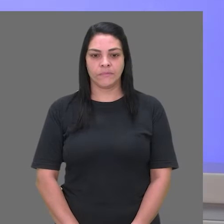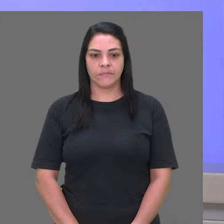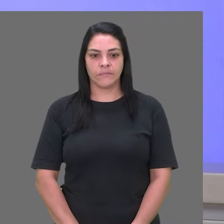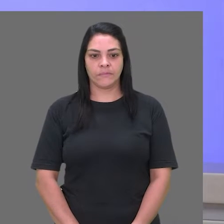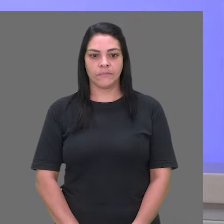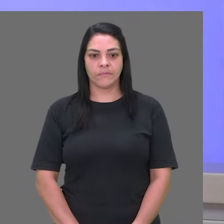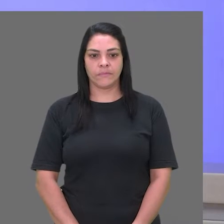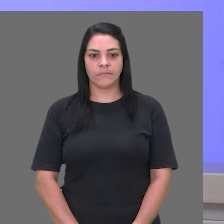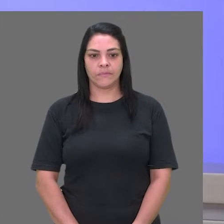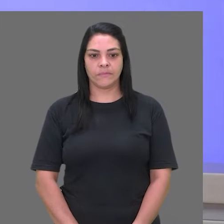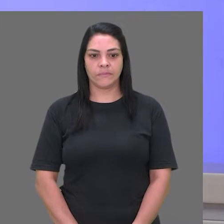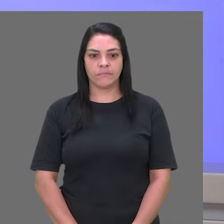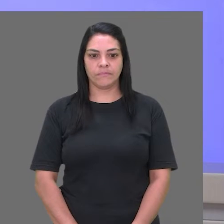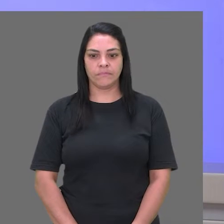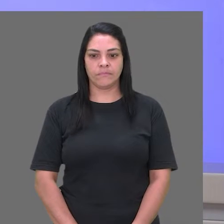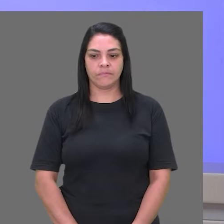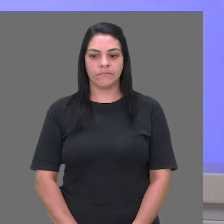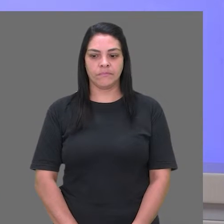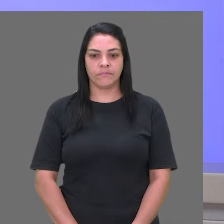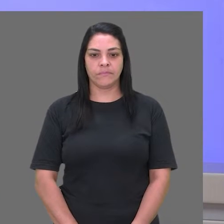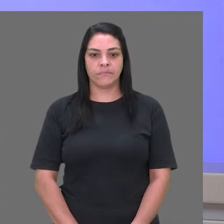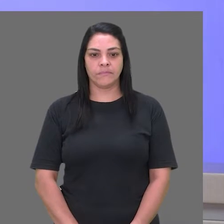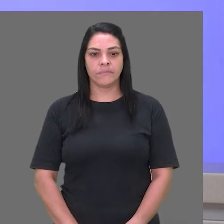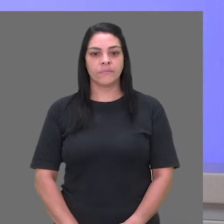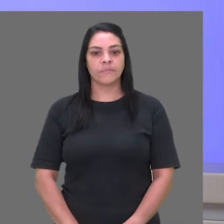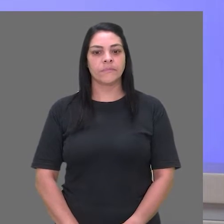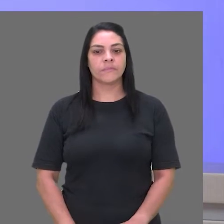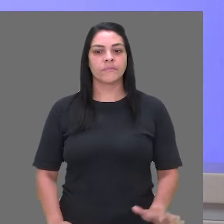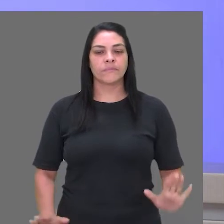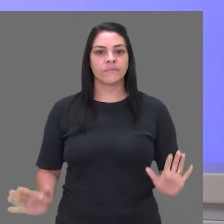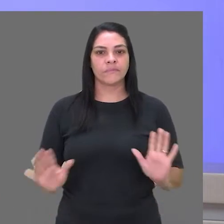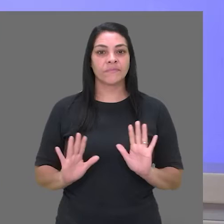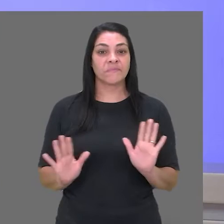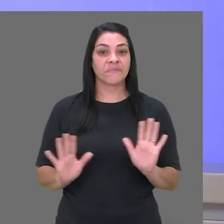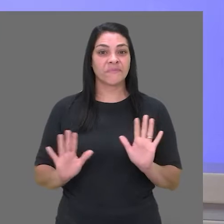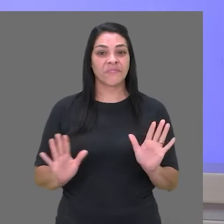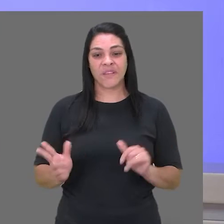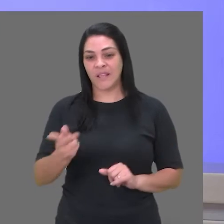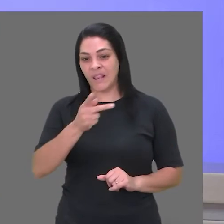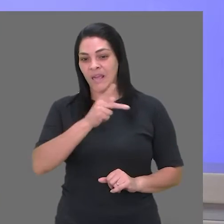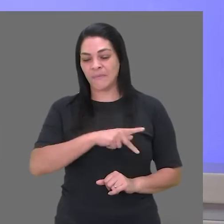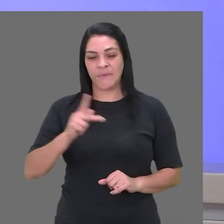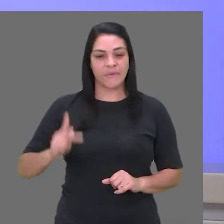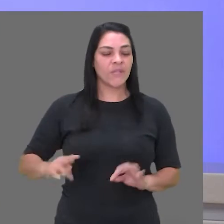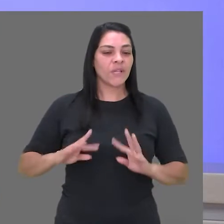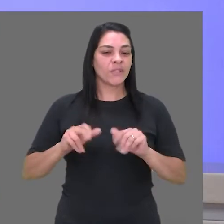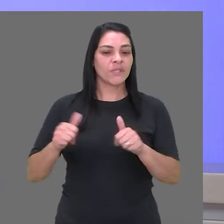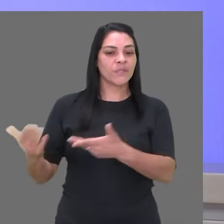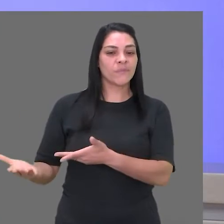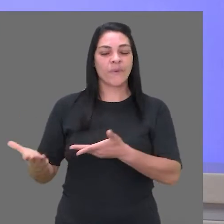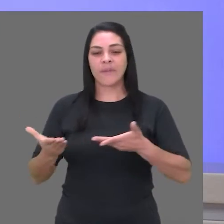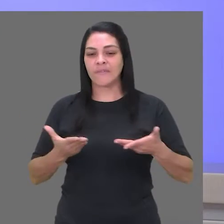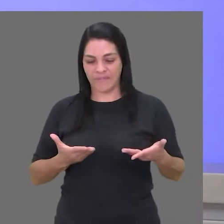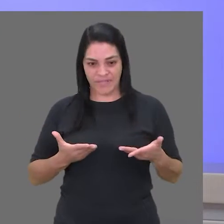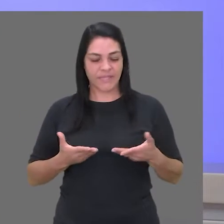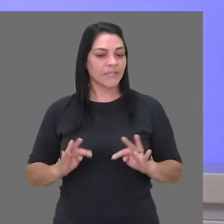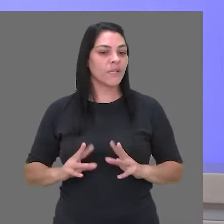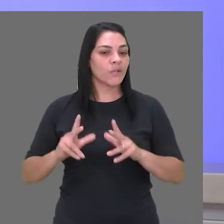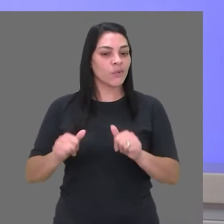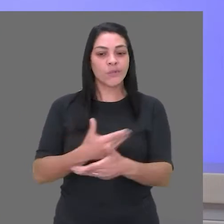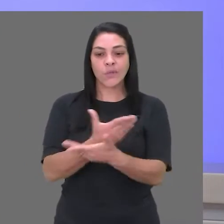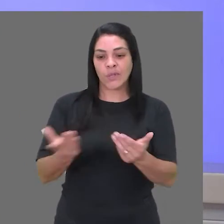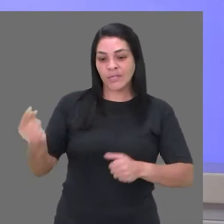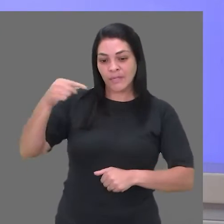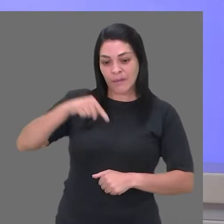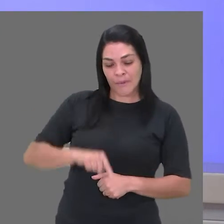Olá, professores e professoras, sejam todos e todas bem-vindos e bem-vindas. Estamos aqui em mais uma live, hoje de Educação